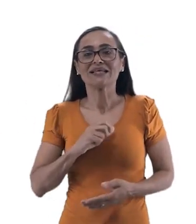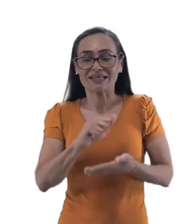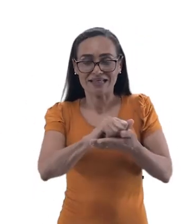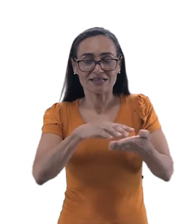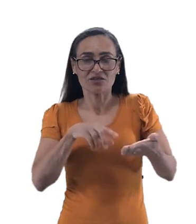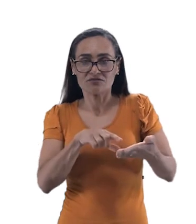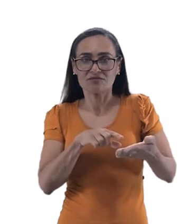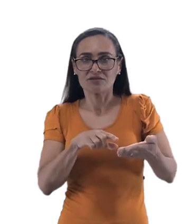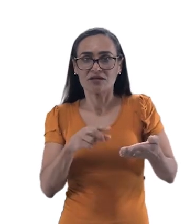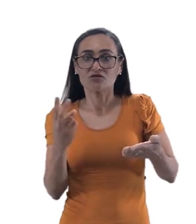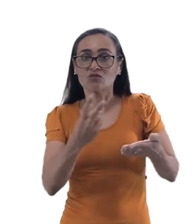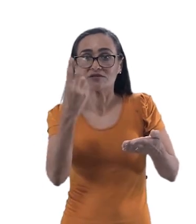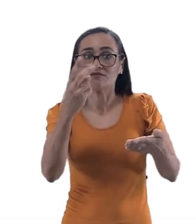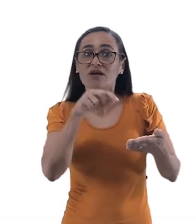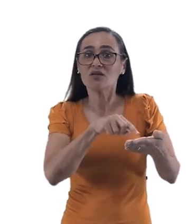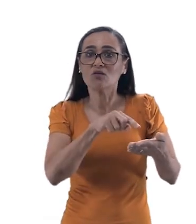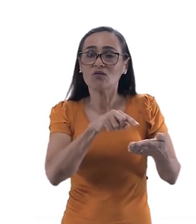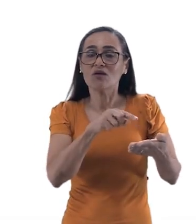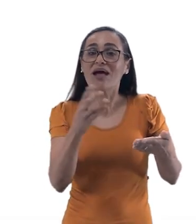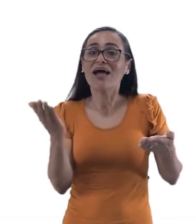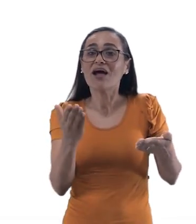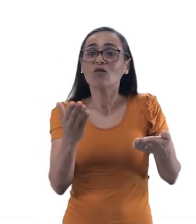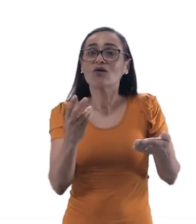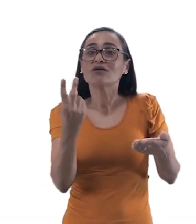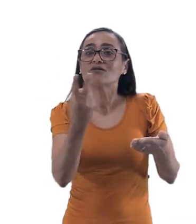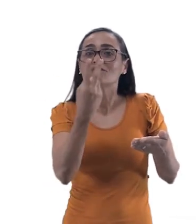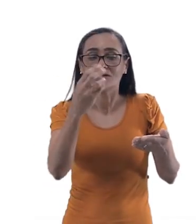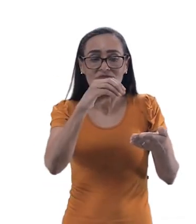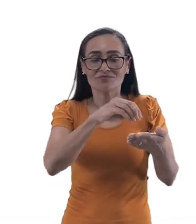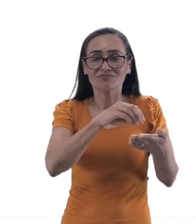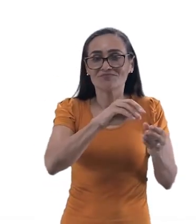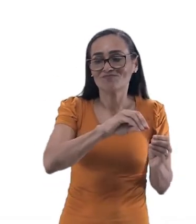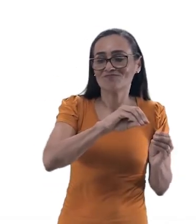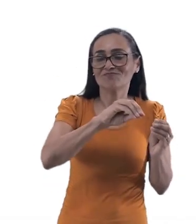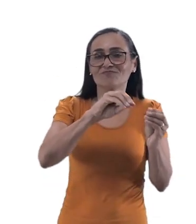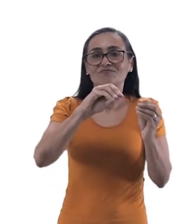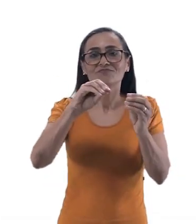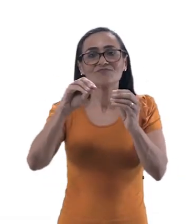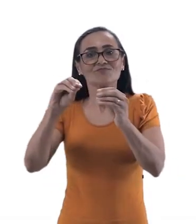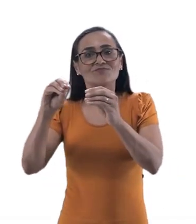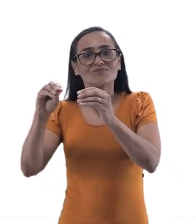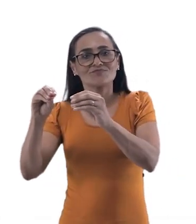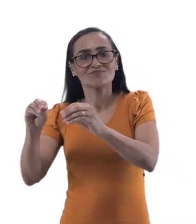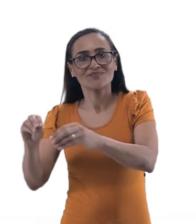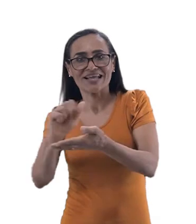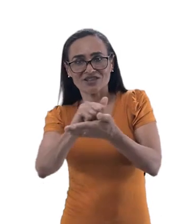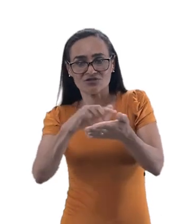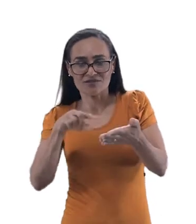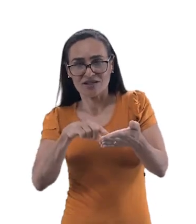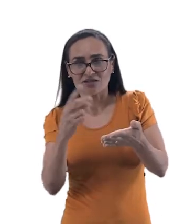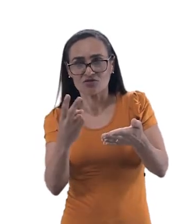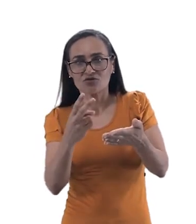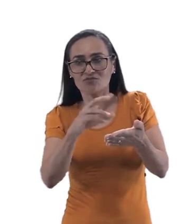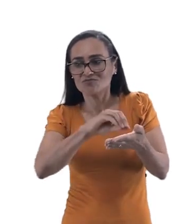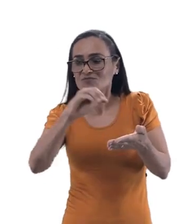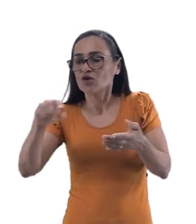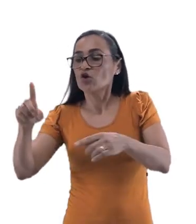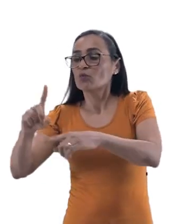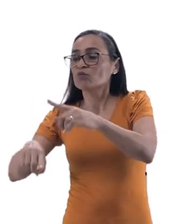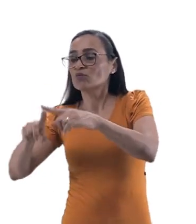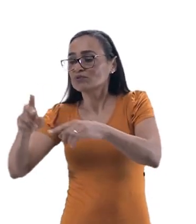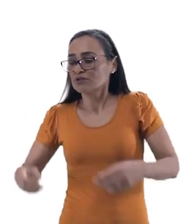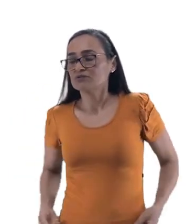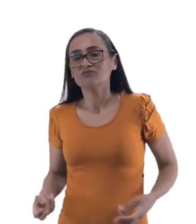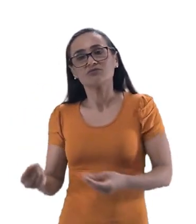essa atividade com esse custo. Agora eu vou levar esse custo dessa atividade para